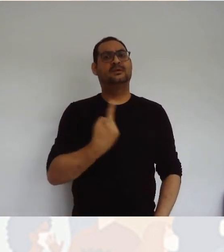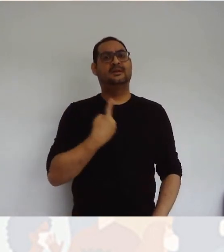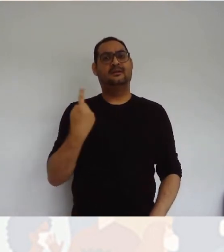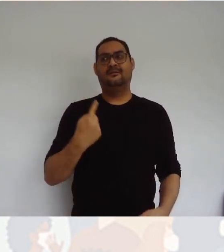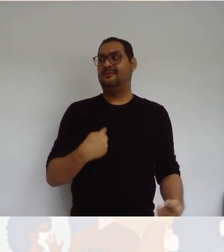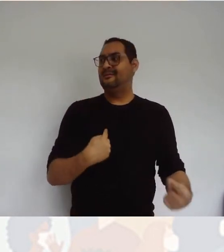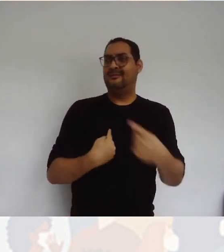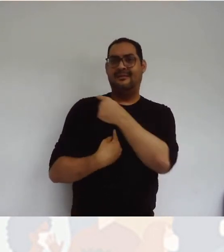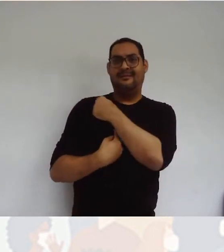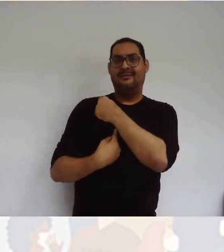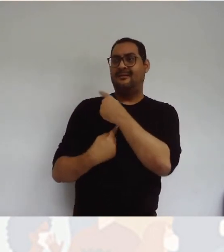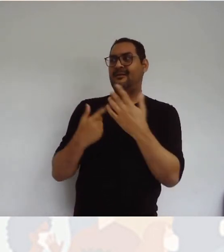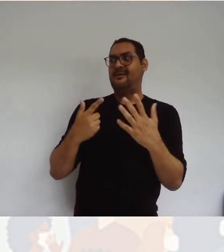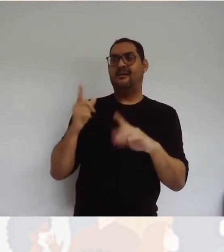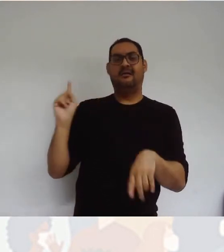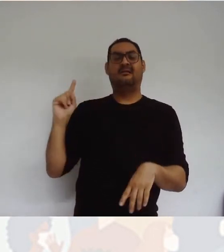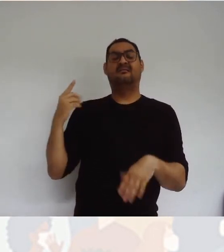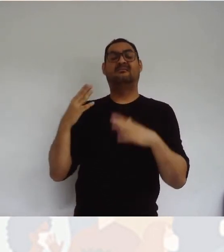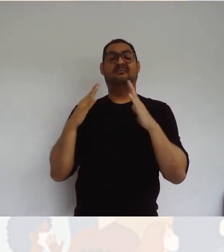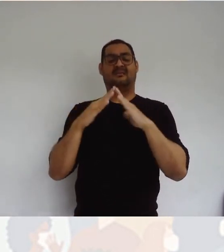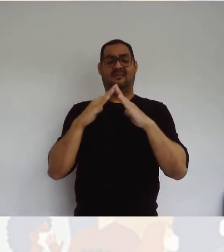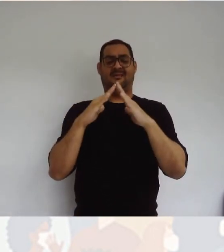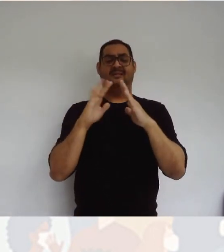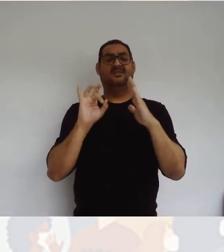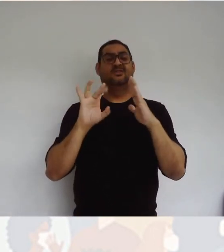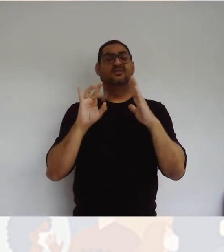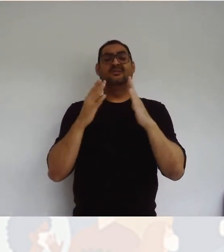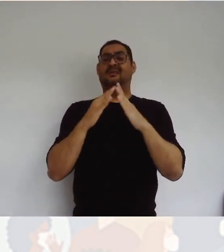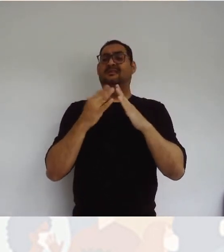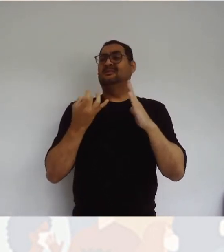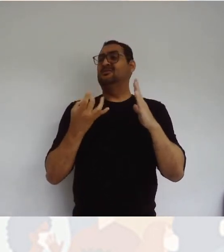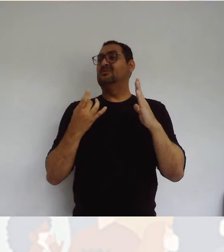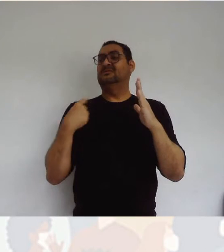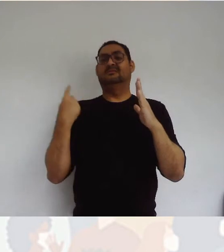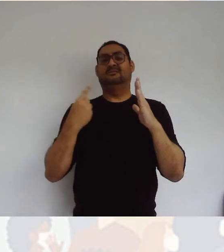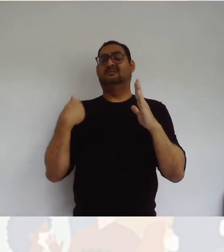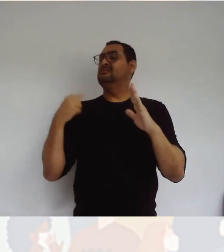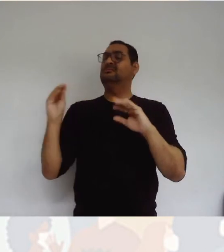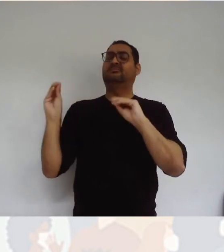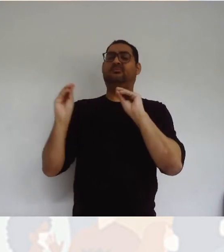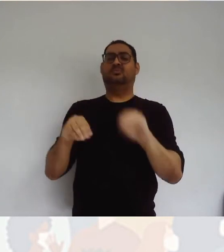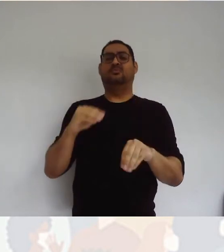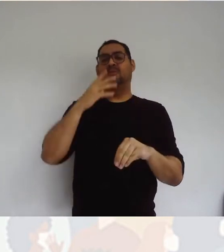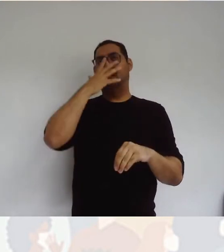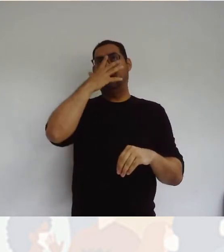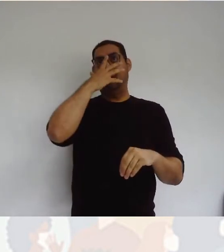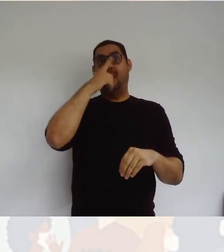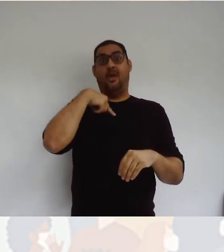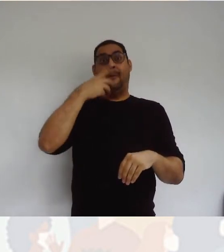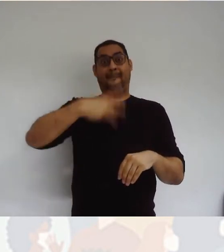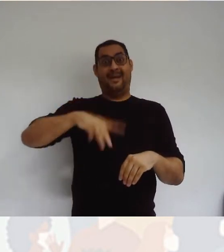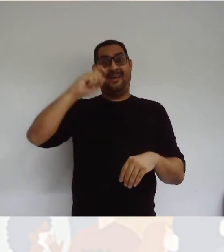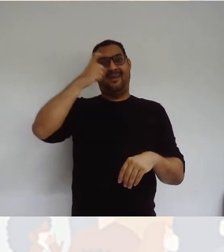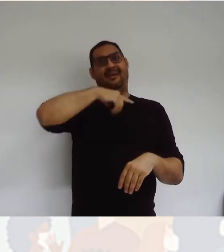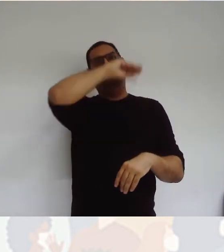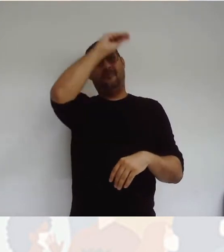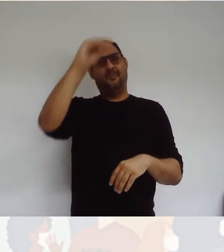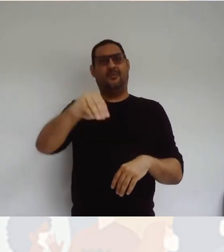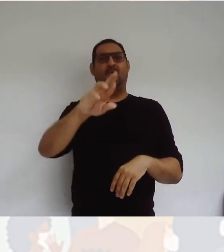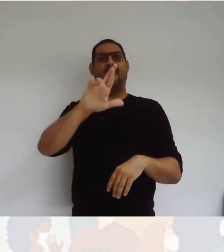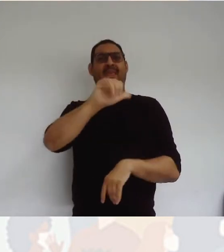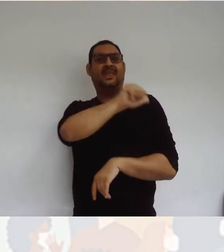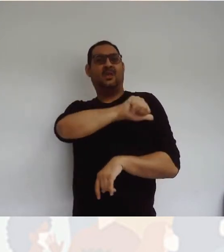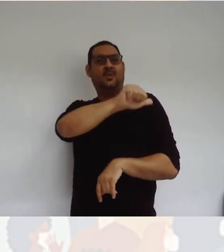fugia ao sair dessas pequenas cidades e migrar para uma cidade grande, como é que isso